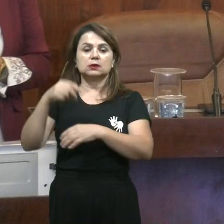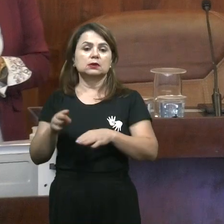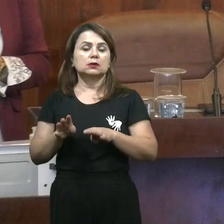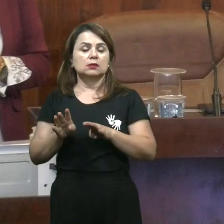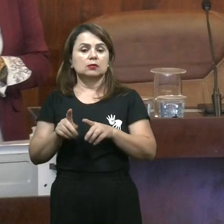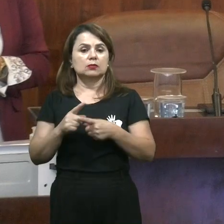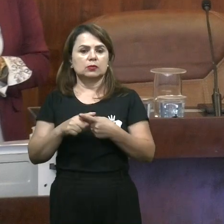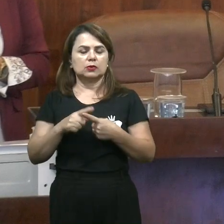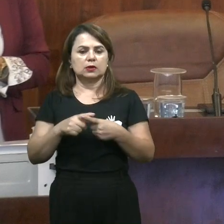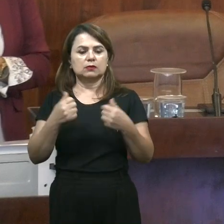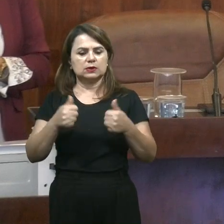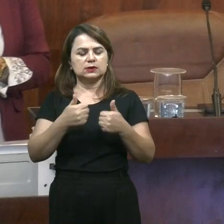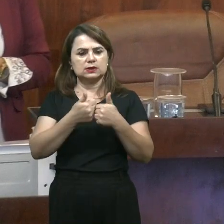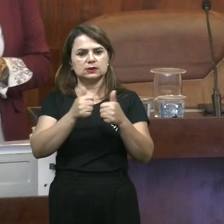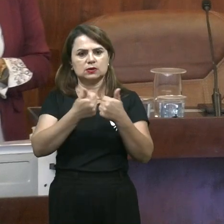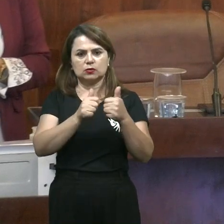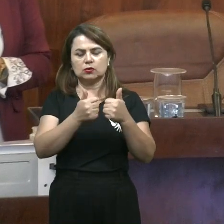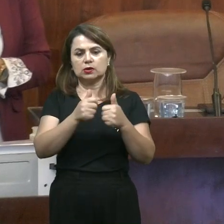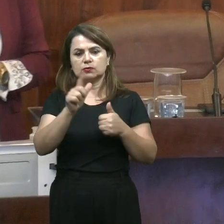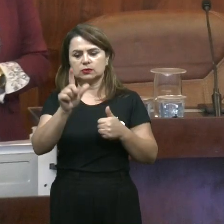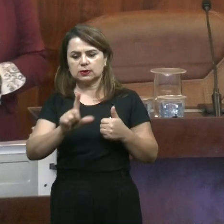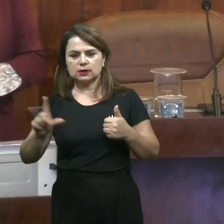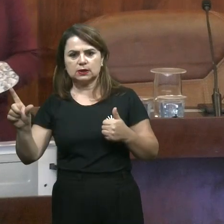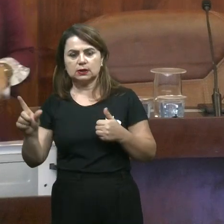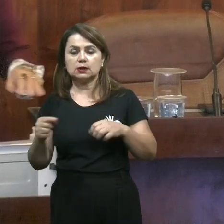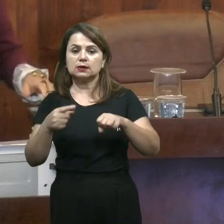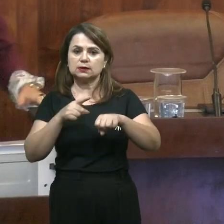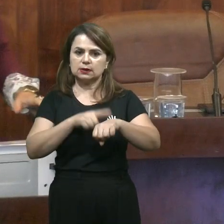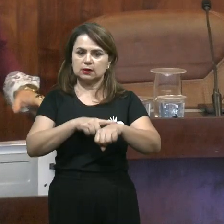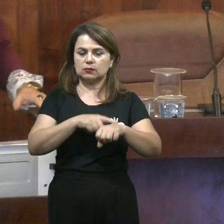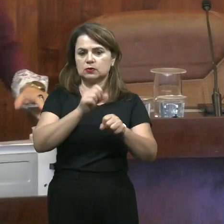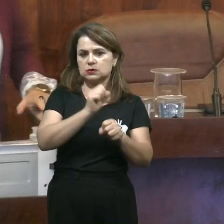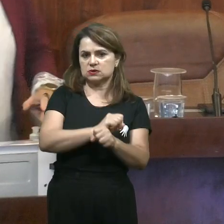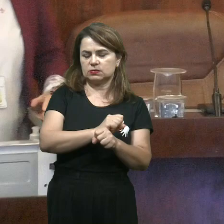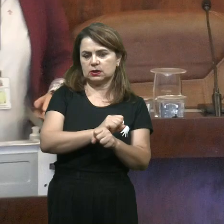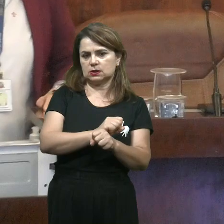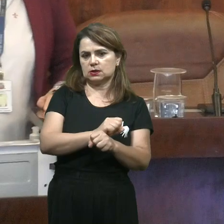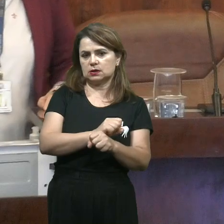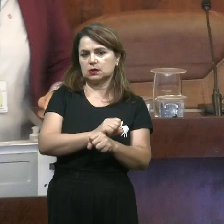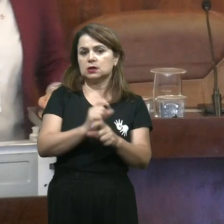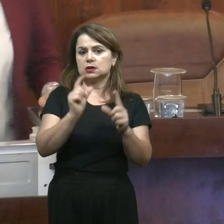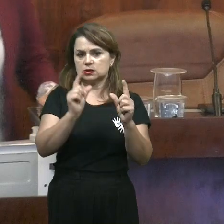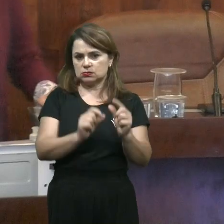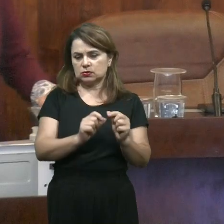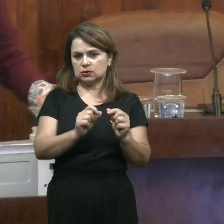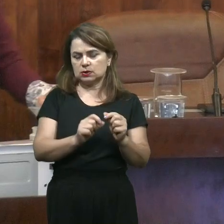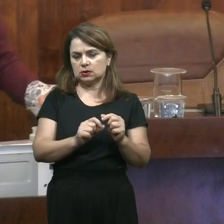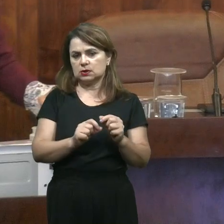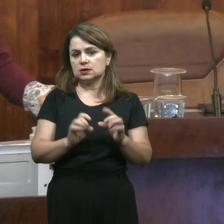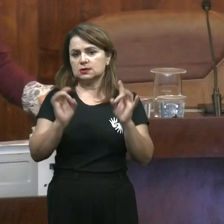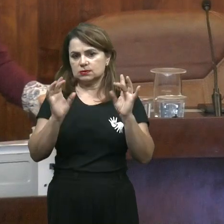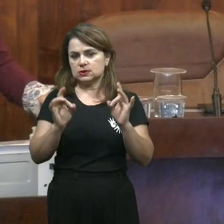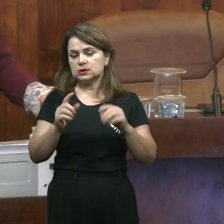existentes para otimizar o tempo de viagem, reduzir o tempo de espera, especialmente em horário de pico.